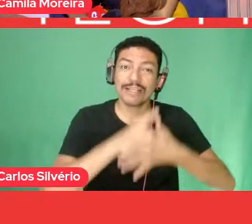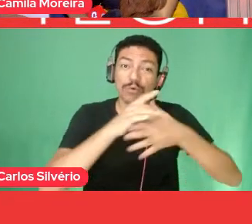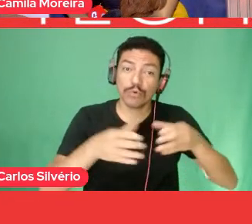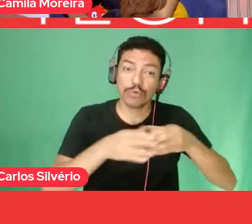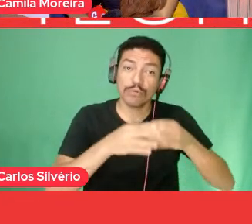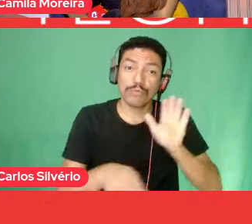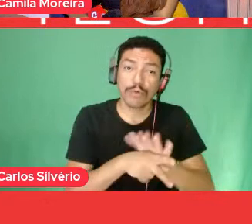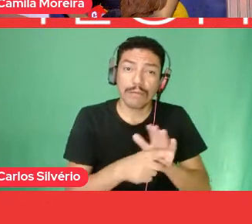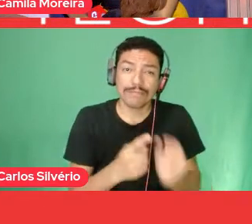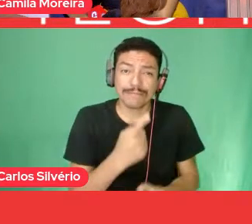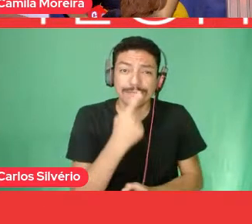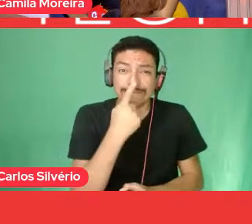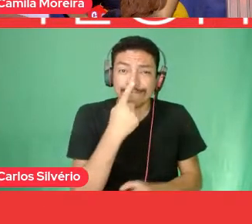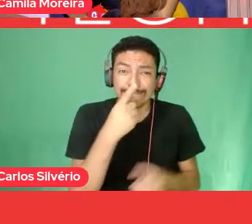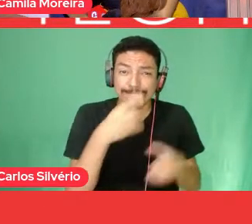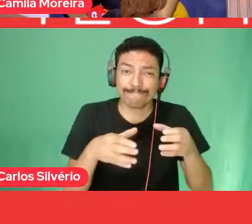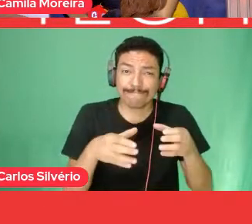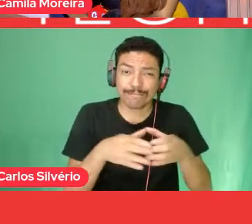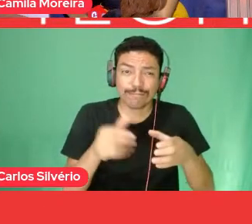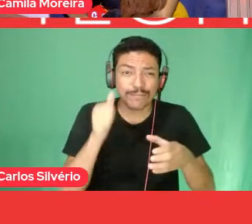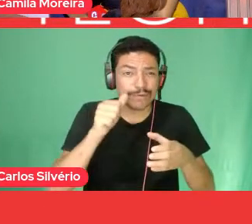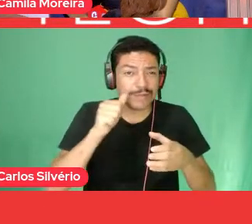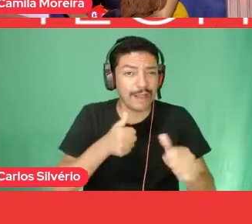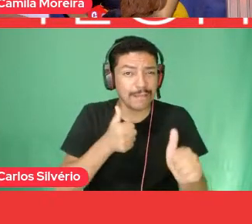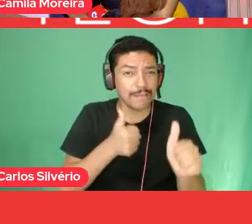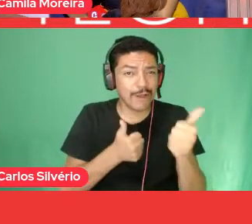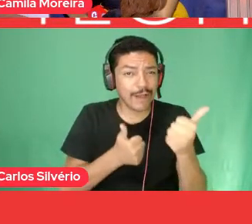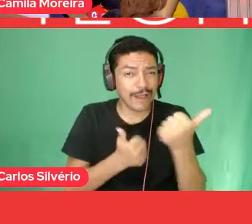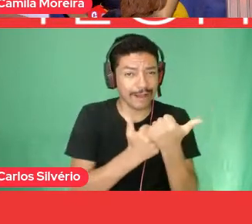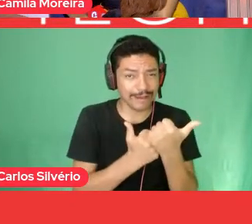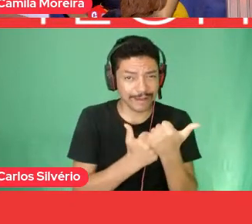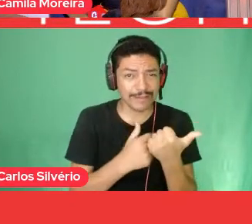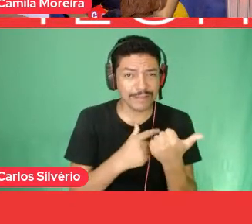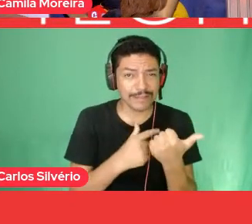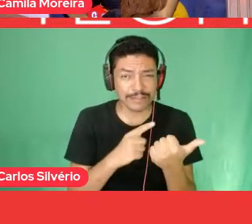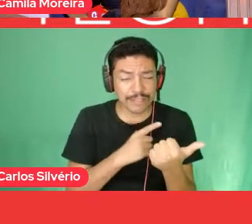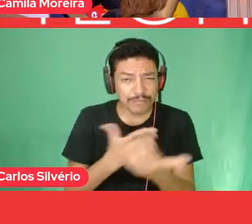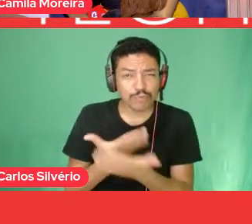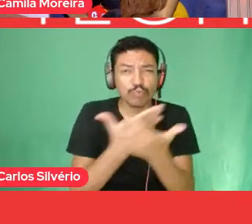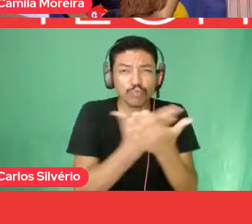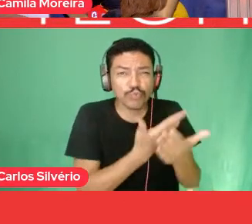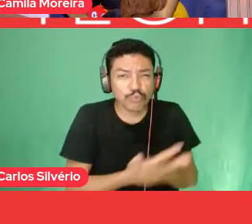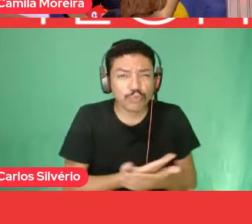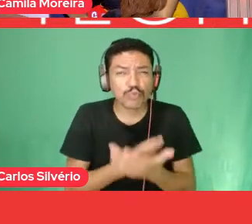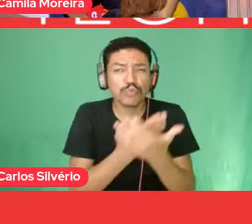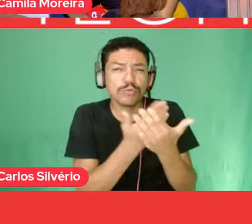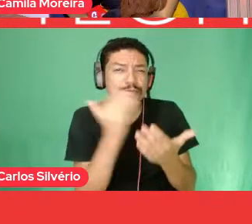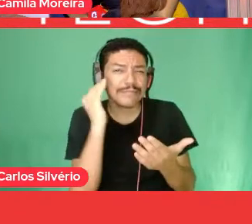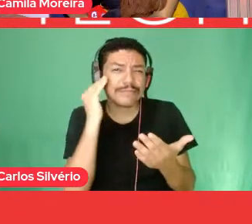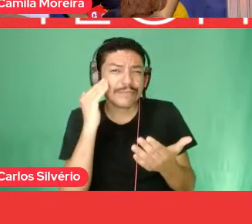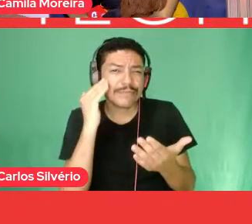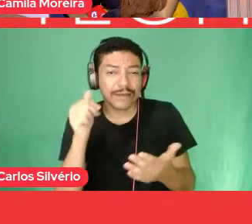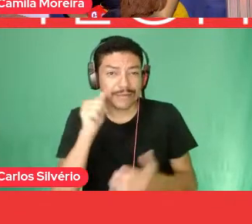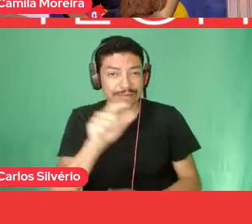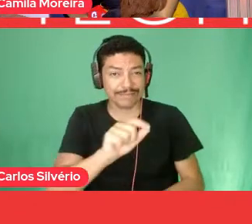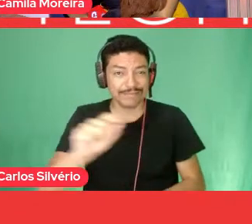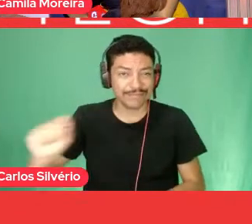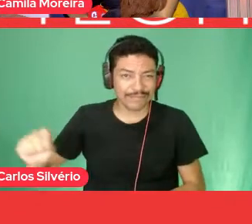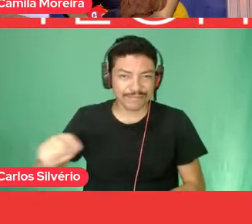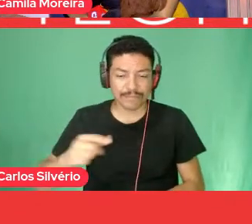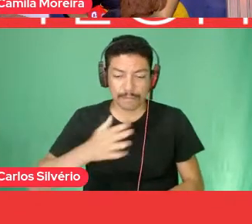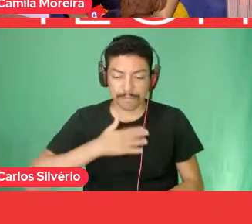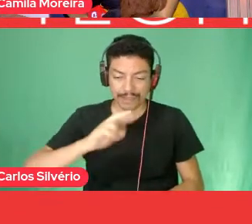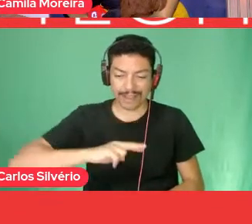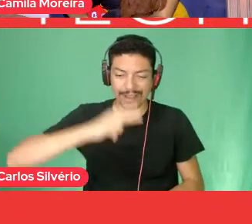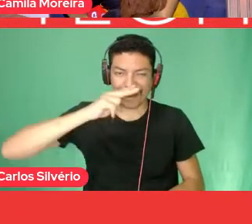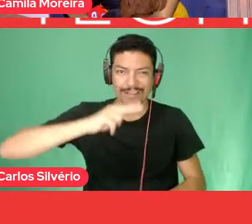mulheres, porque foi com muito estudo, entendendo que isso tudo acontece, né, muitas mulheres sabotam suas carreiras justamente por